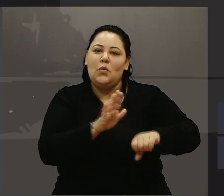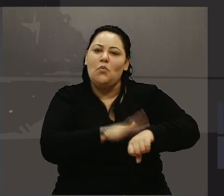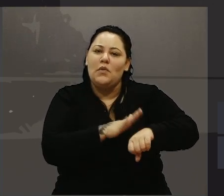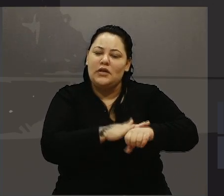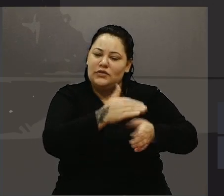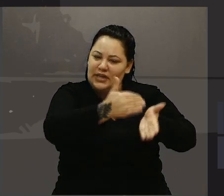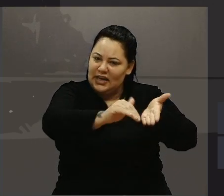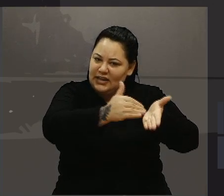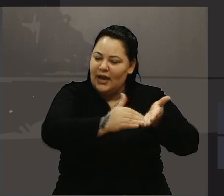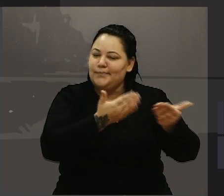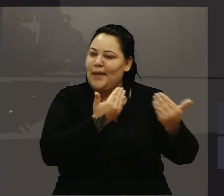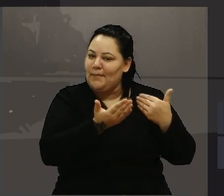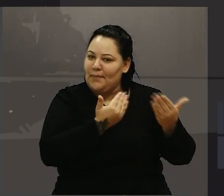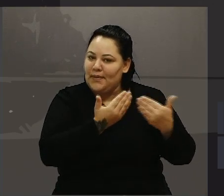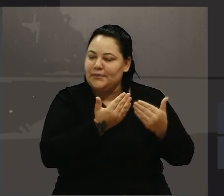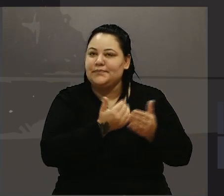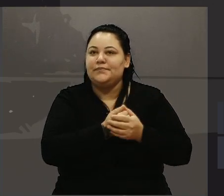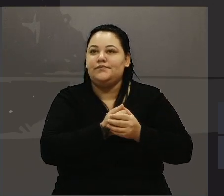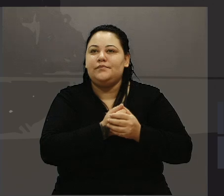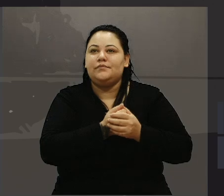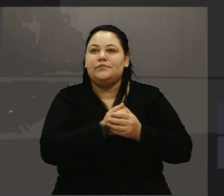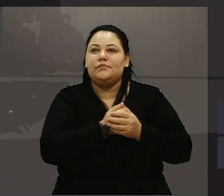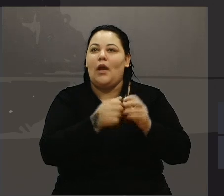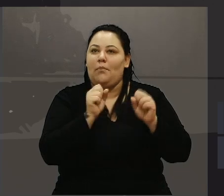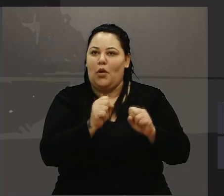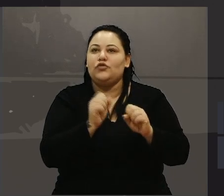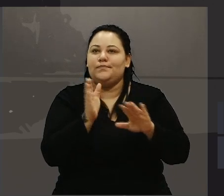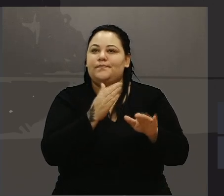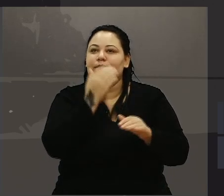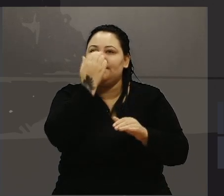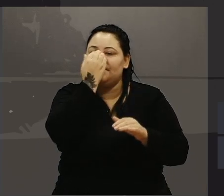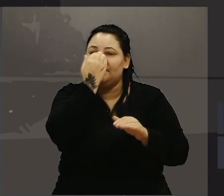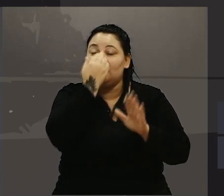lá também, pode passar, por favor?